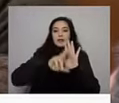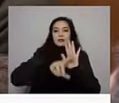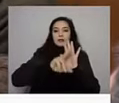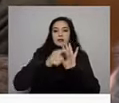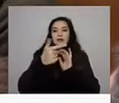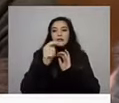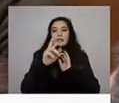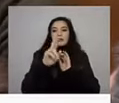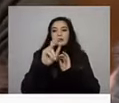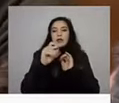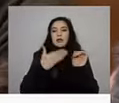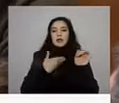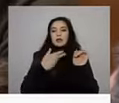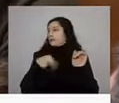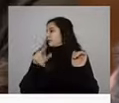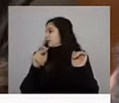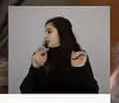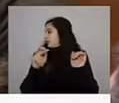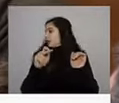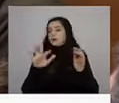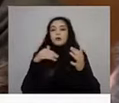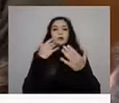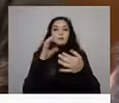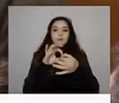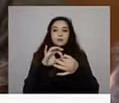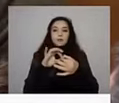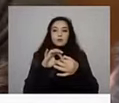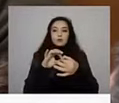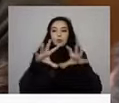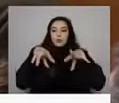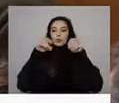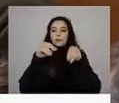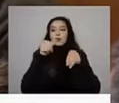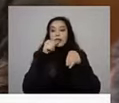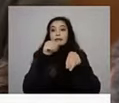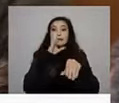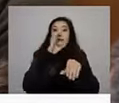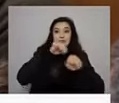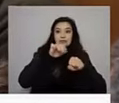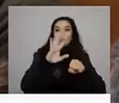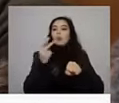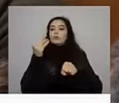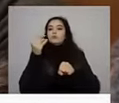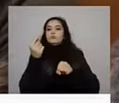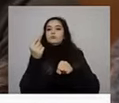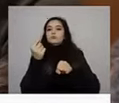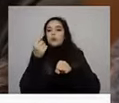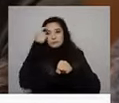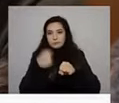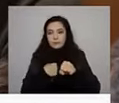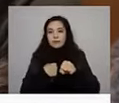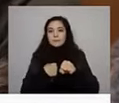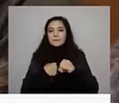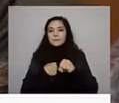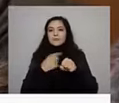Studio sobre os custos estimáveis dos conteúdos do Templo da Água. E se sim, quando é que tomaram conhecimento dele? E se constam nesse